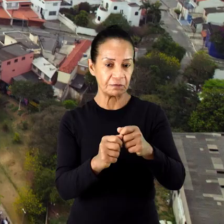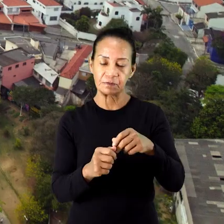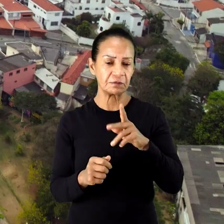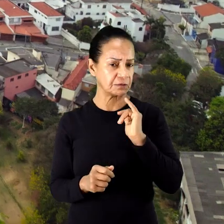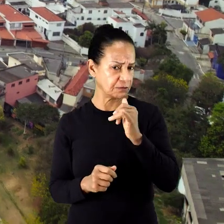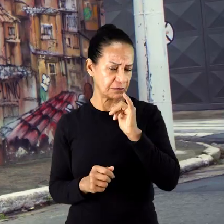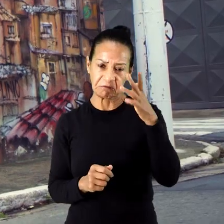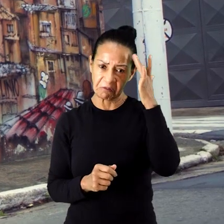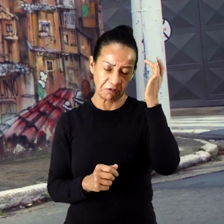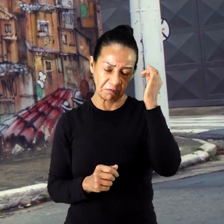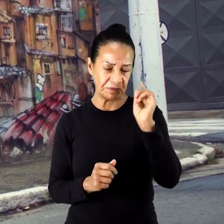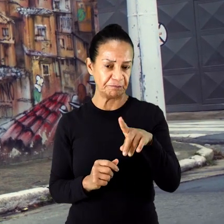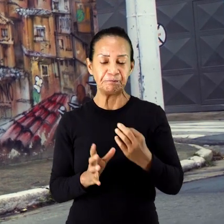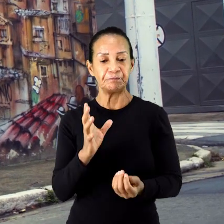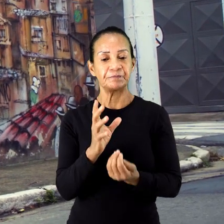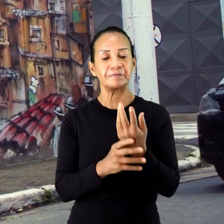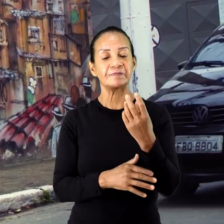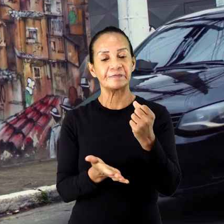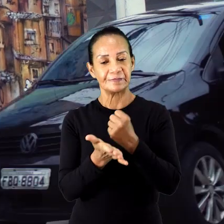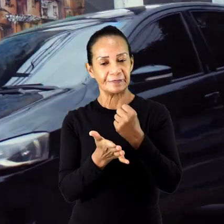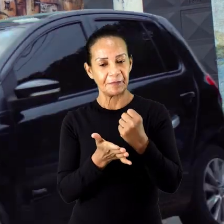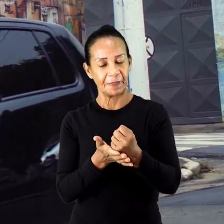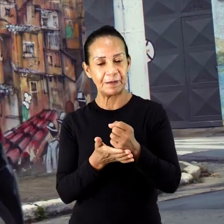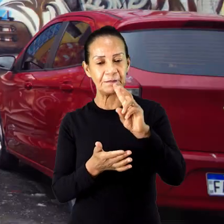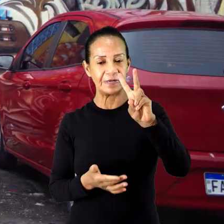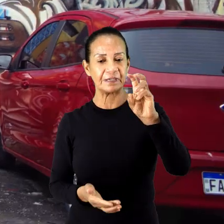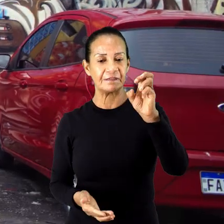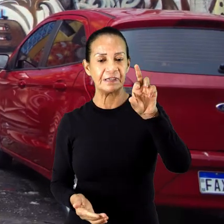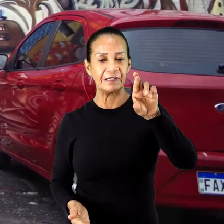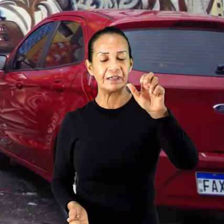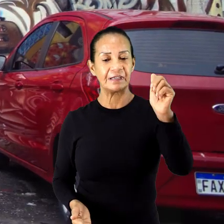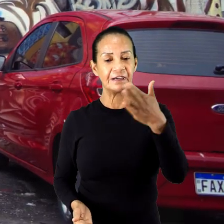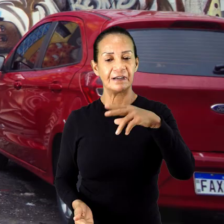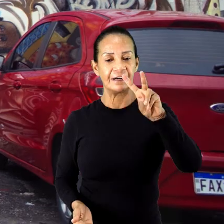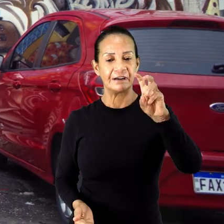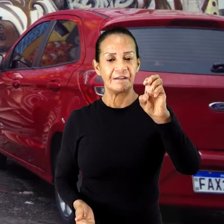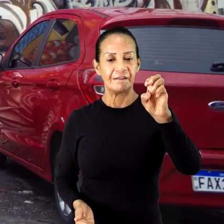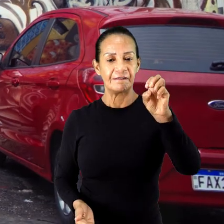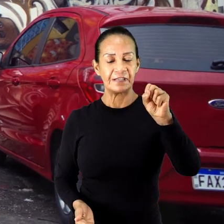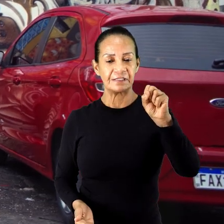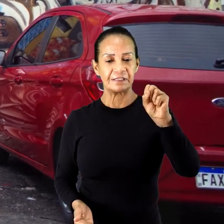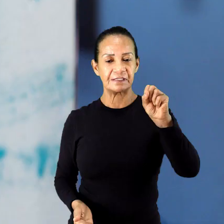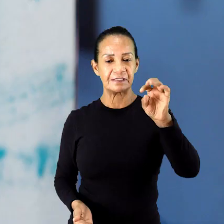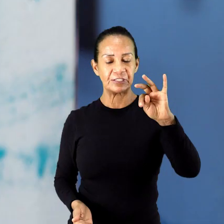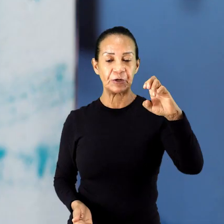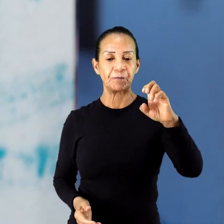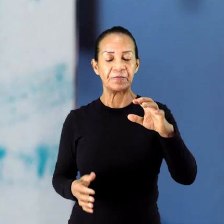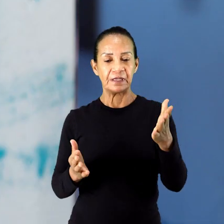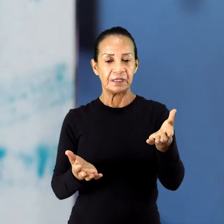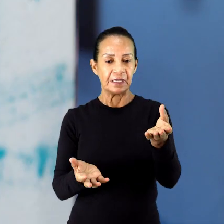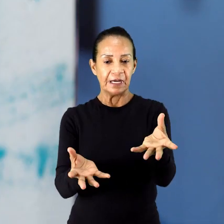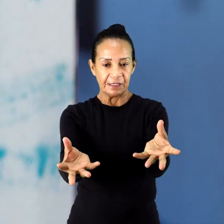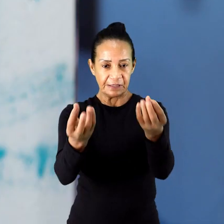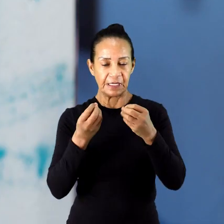acontece naturalmente. Eu sou fundador também da grife Dona Vera Veste. Se trata de recolhimento de